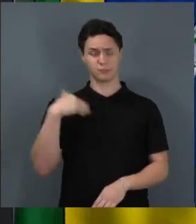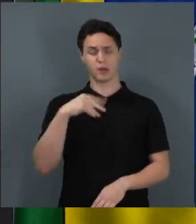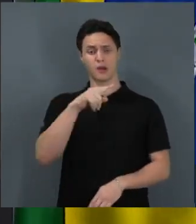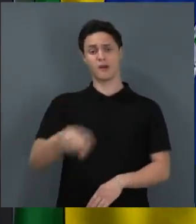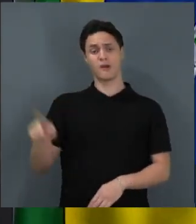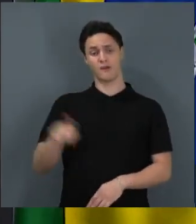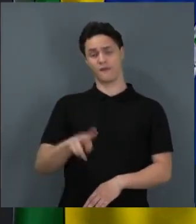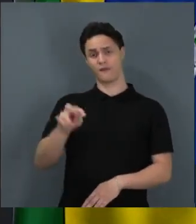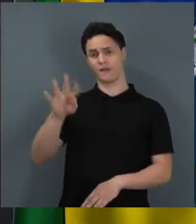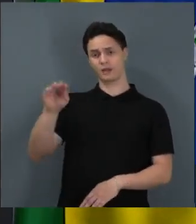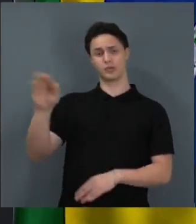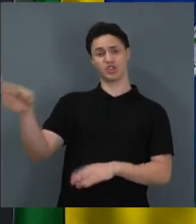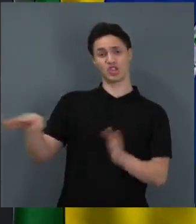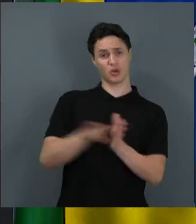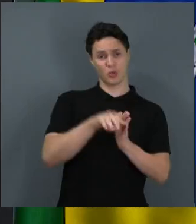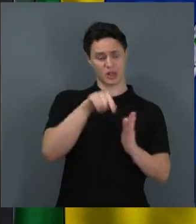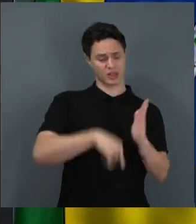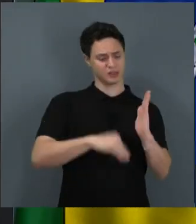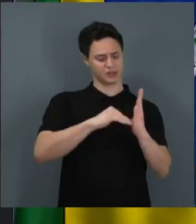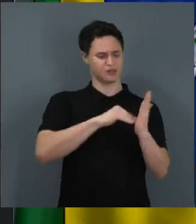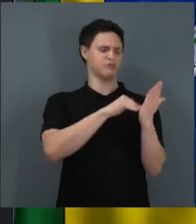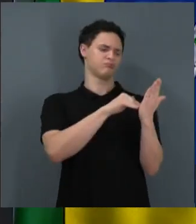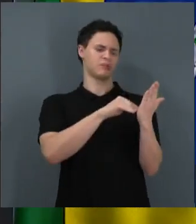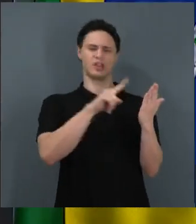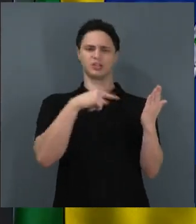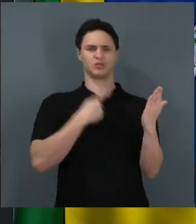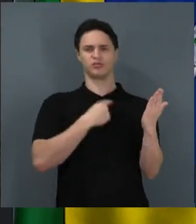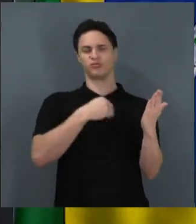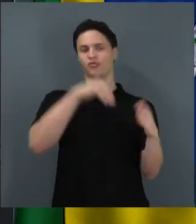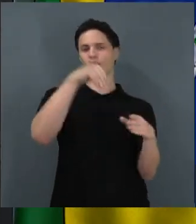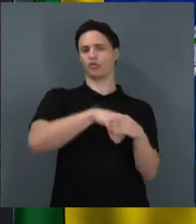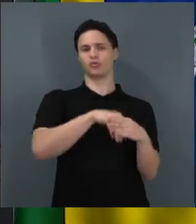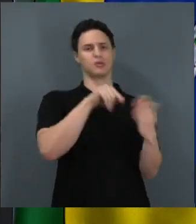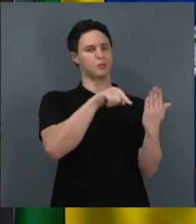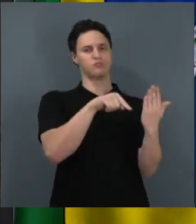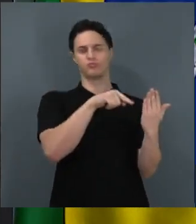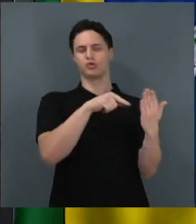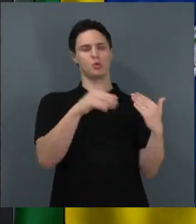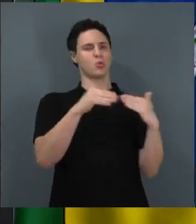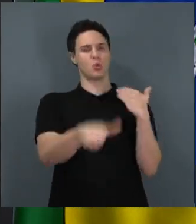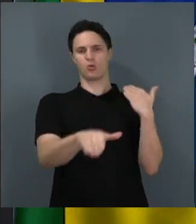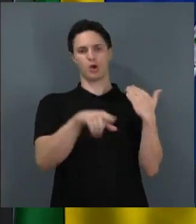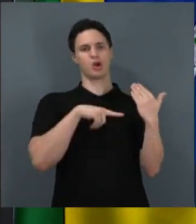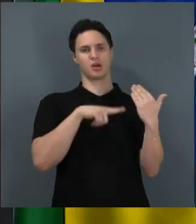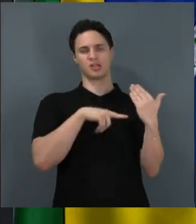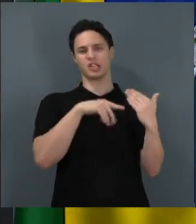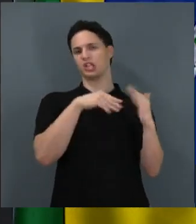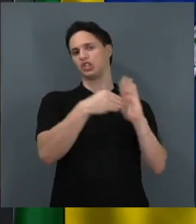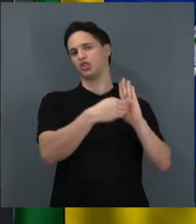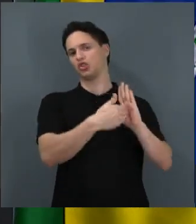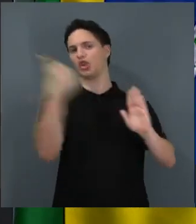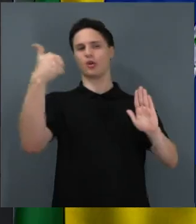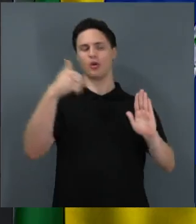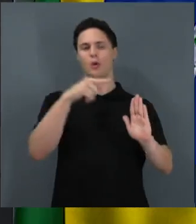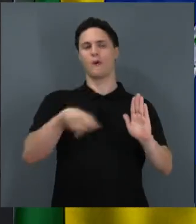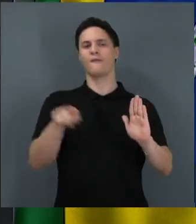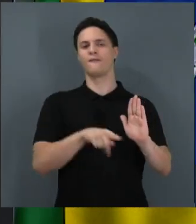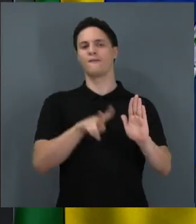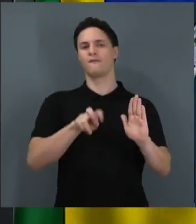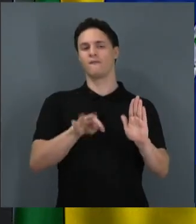ampla maioria, inclusive aqui no Senado, com o voto do eminente líder do Congresso, Randolfo